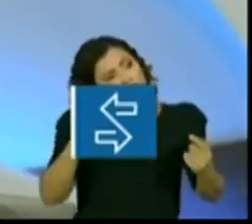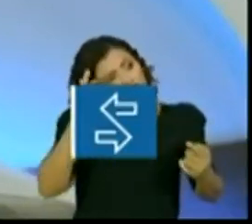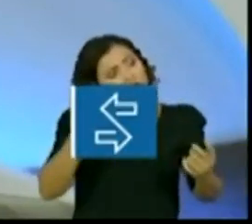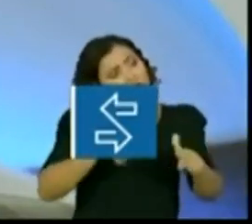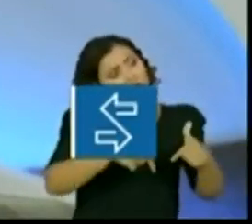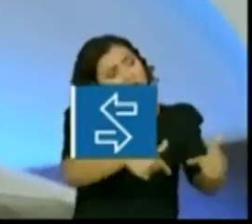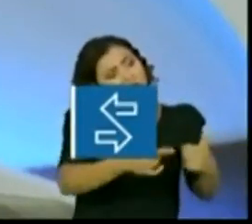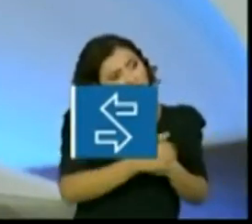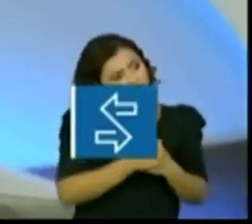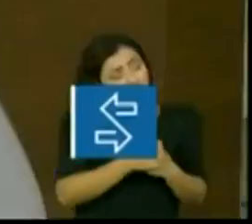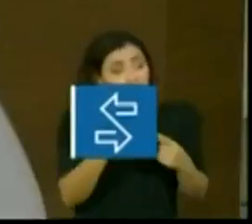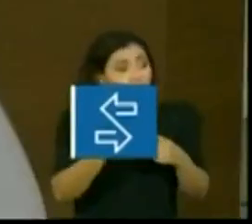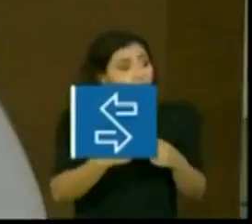no senado federal em razão da própria